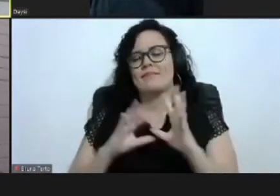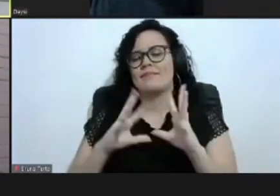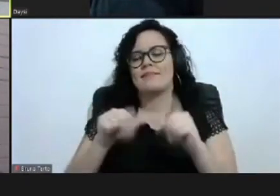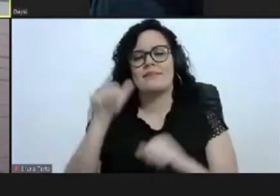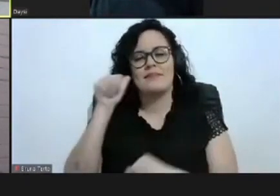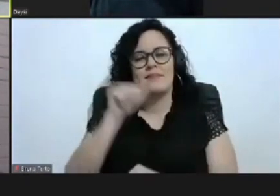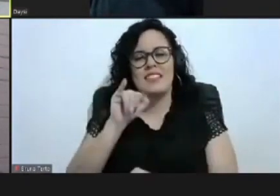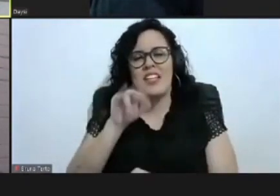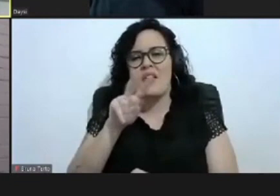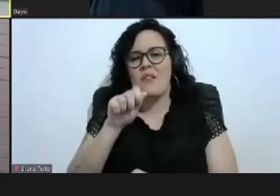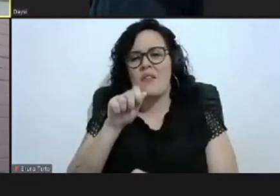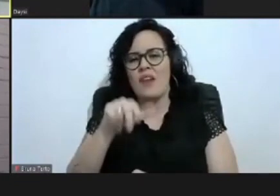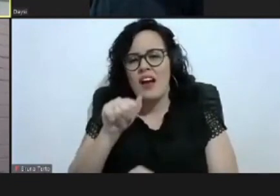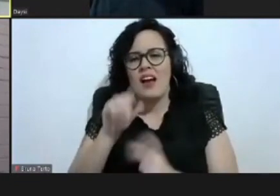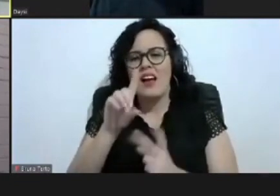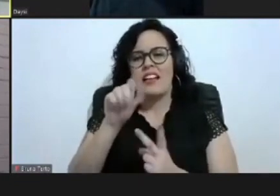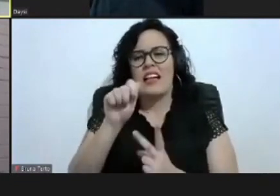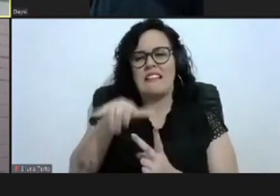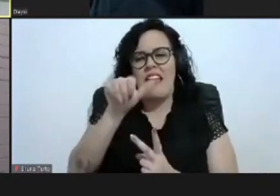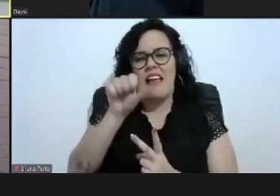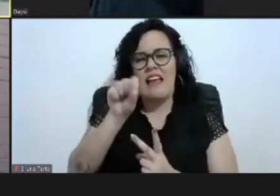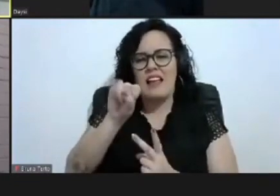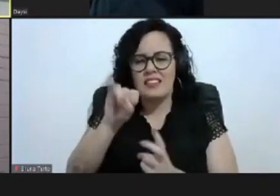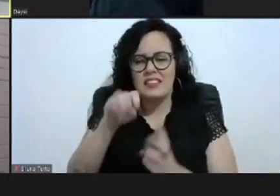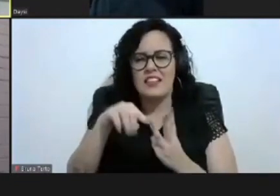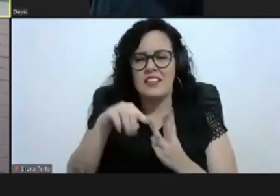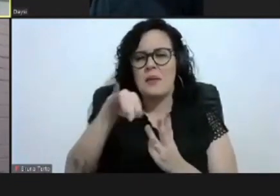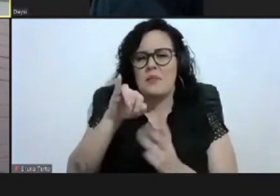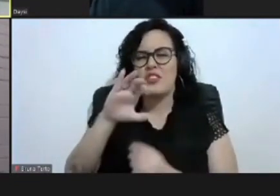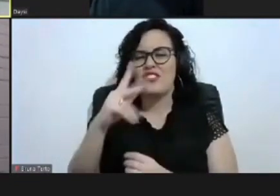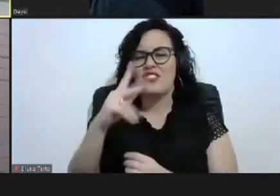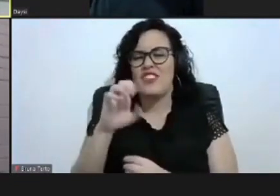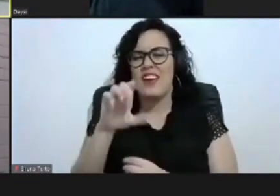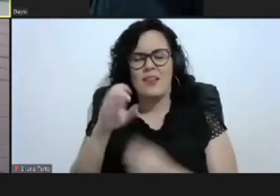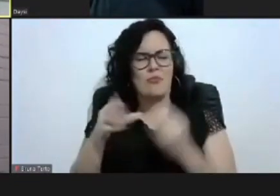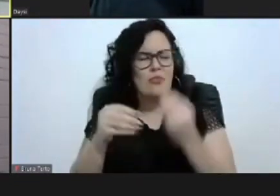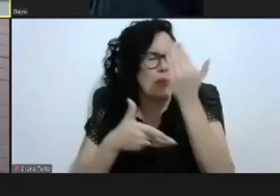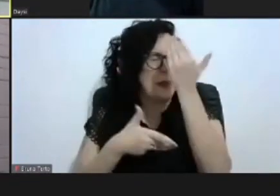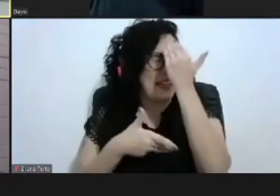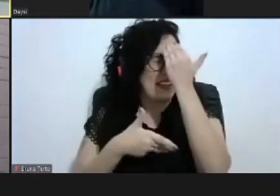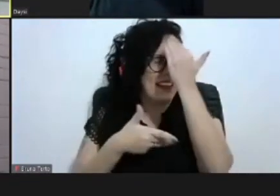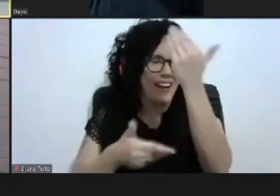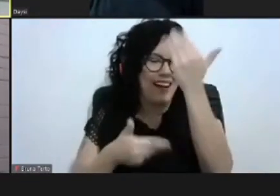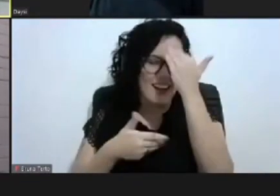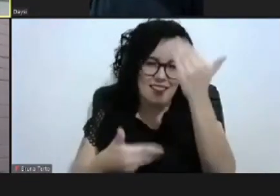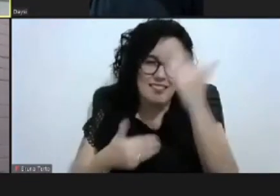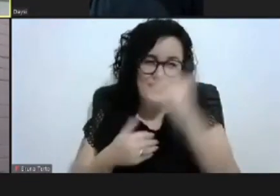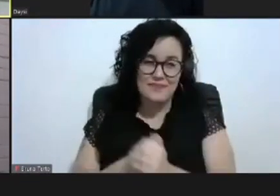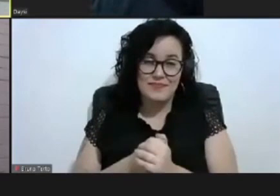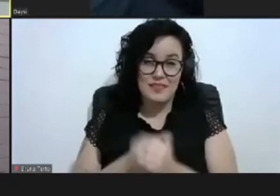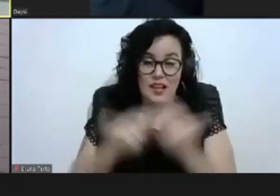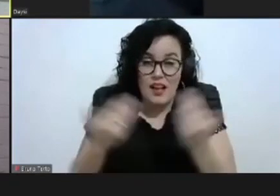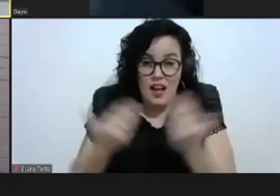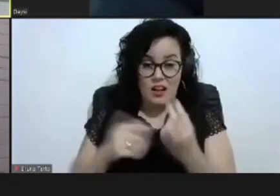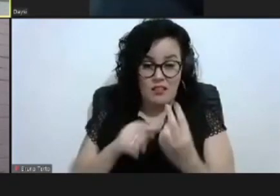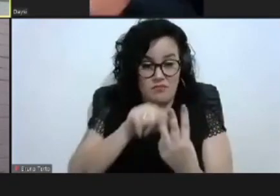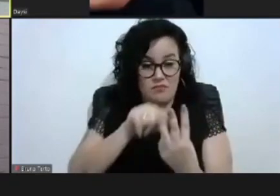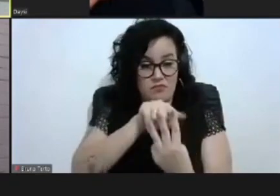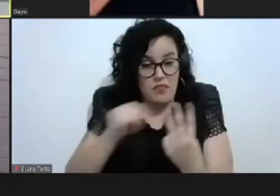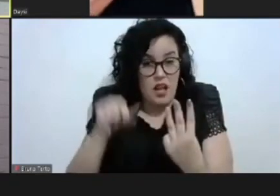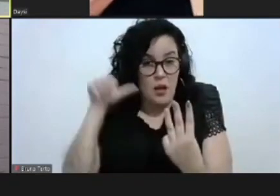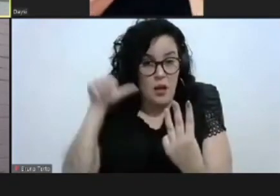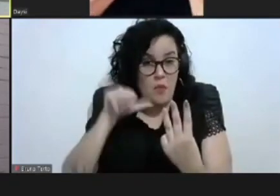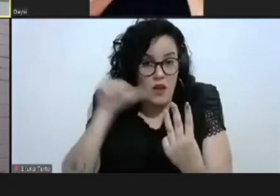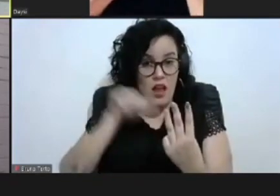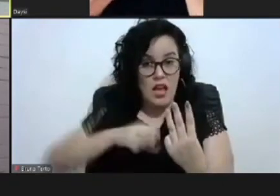Ivana, Michele, e eu queria dizer que a gente vai ter aqui a voz de três mulheres